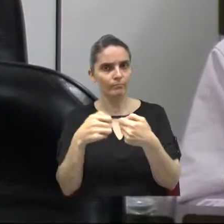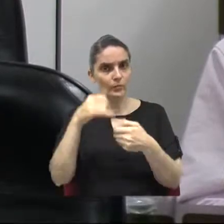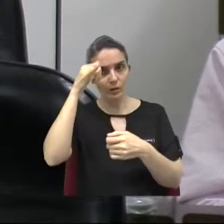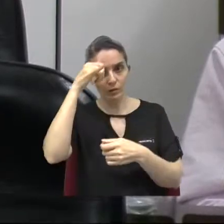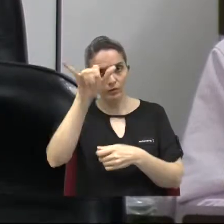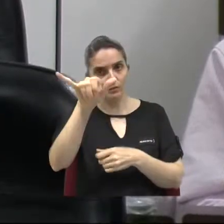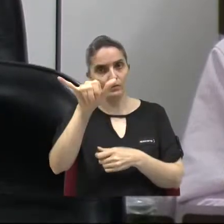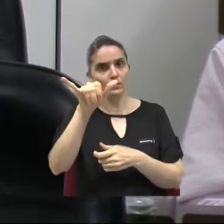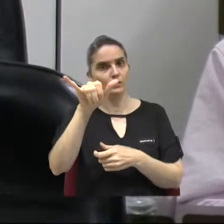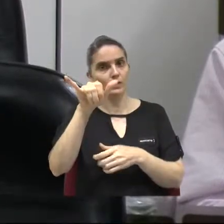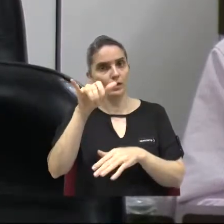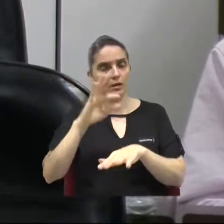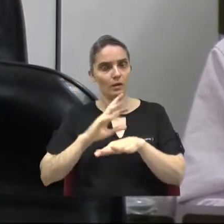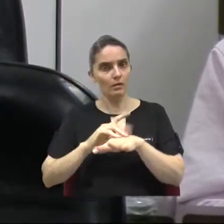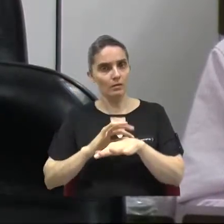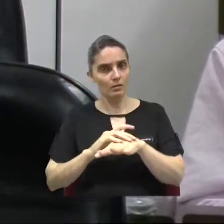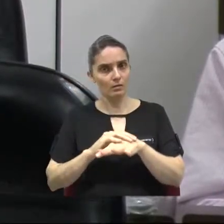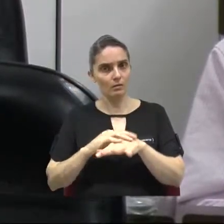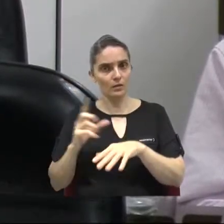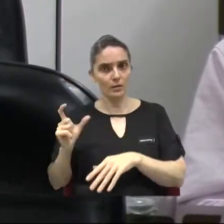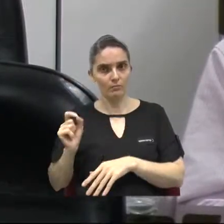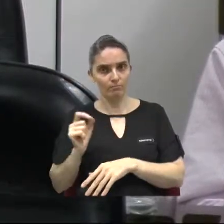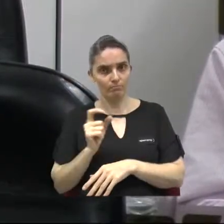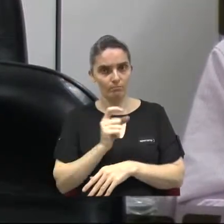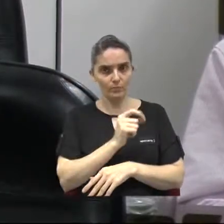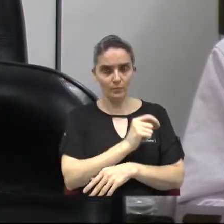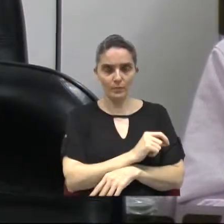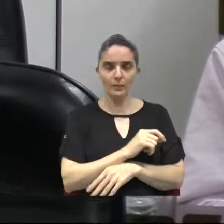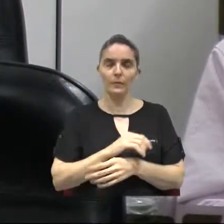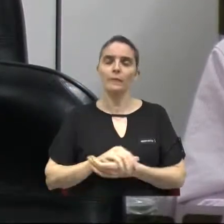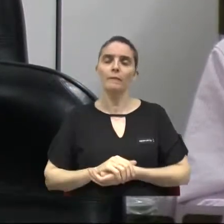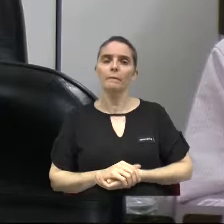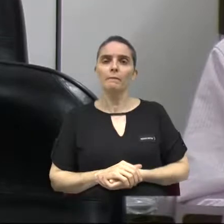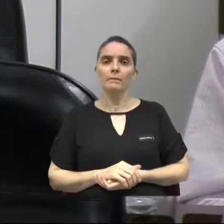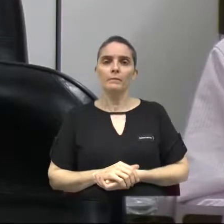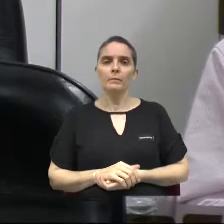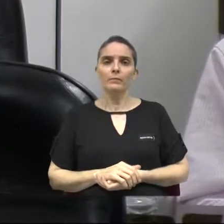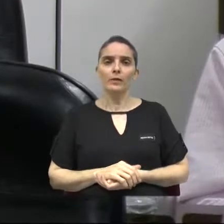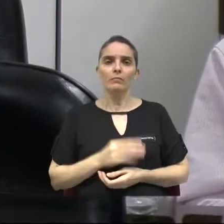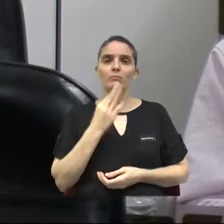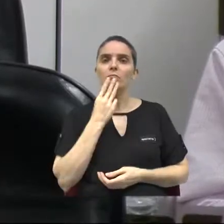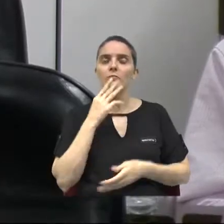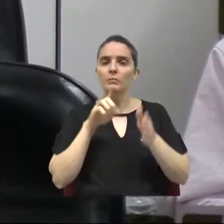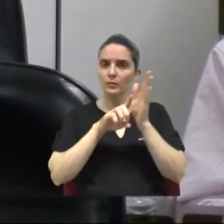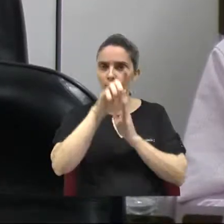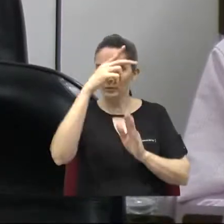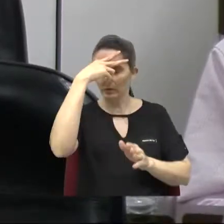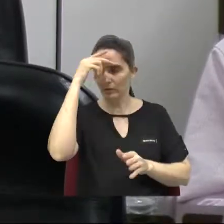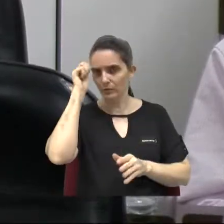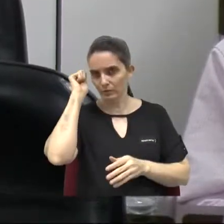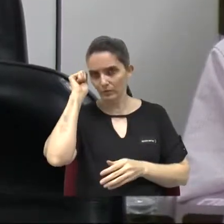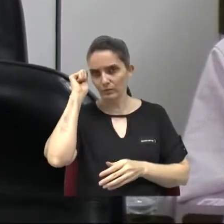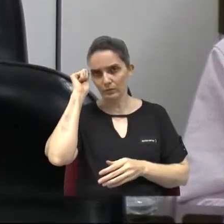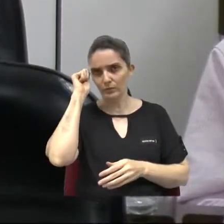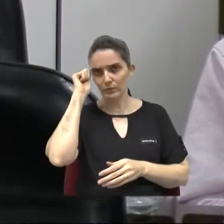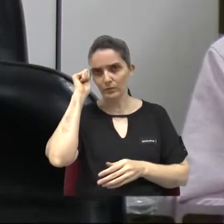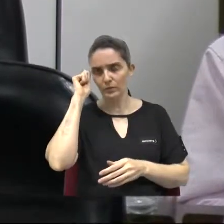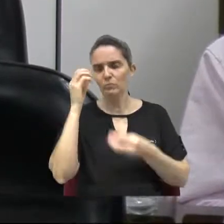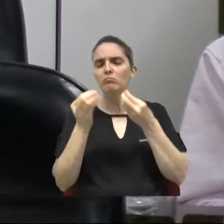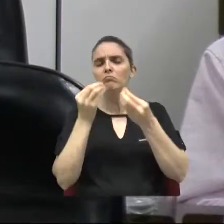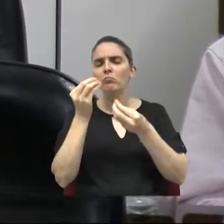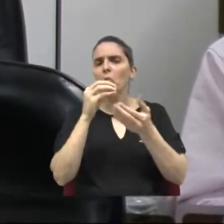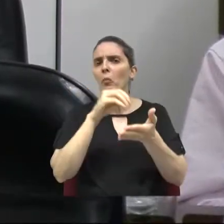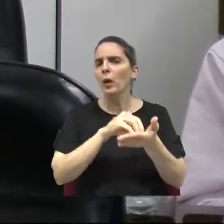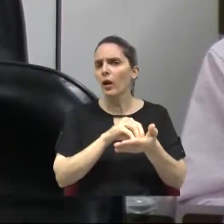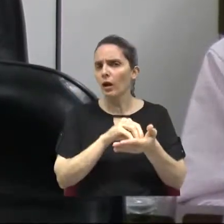as mulheres no tratamento contra o câncer. Então, faço alguns requerimentos ao Executivo referente ao agendamento e também